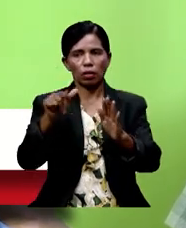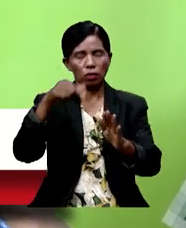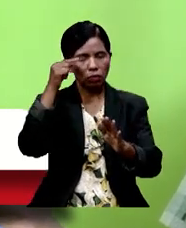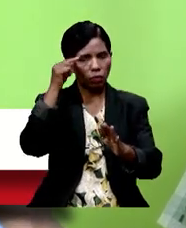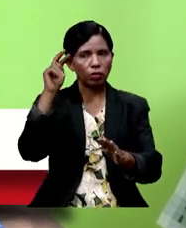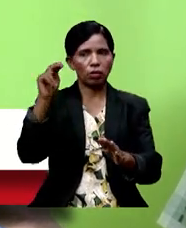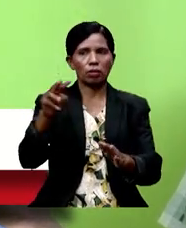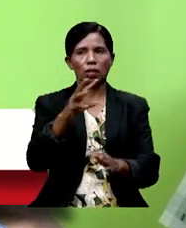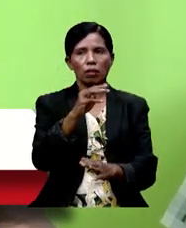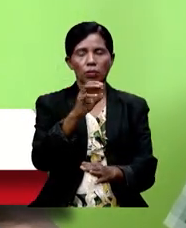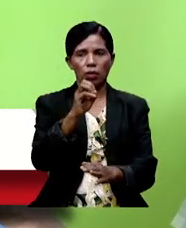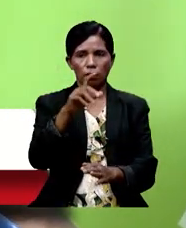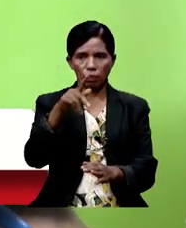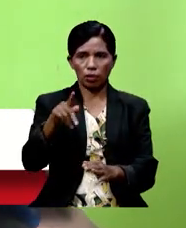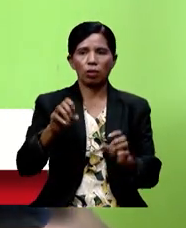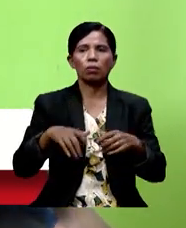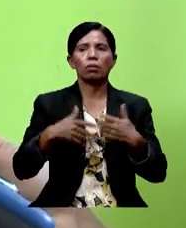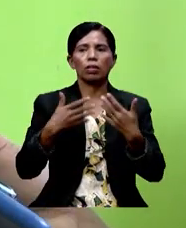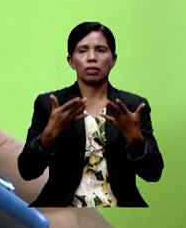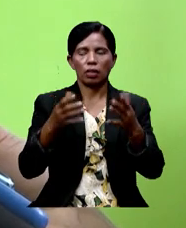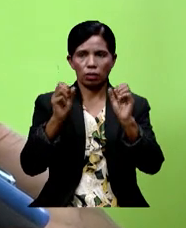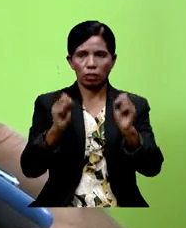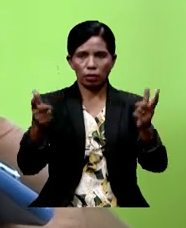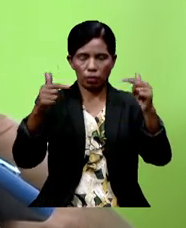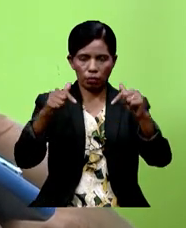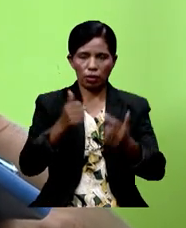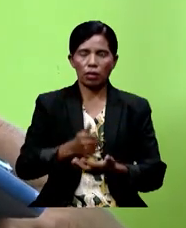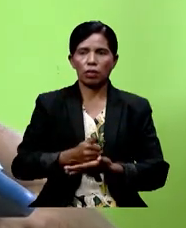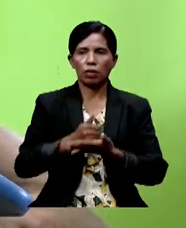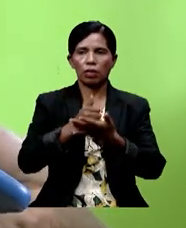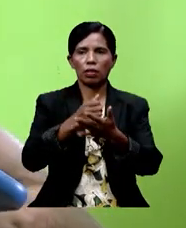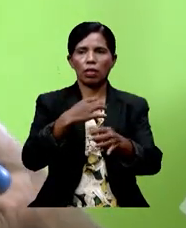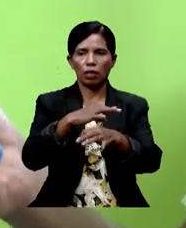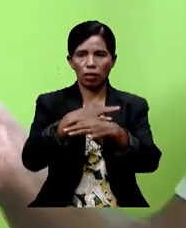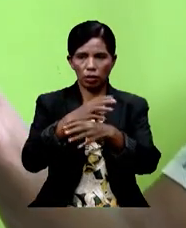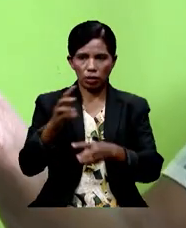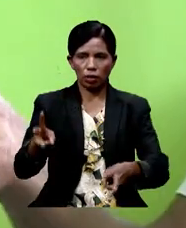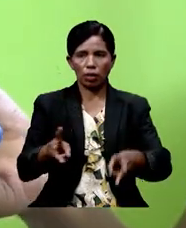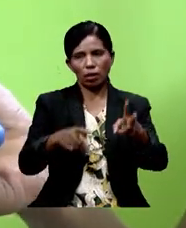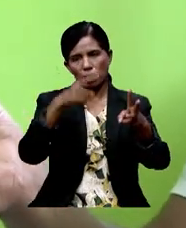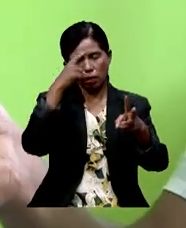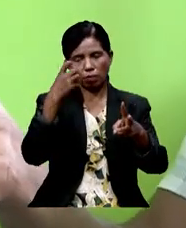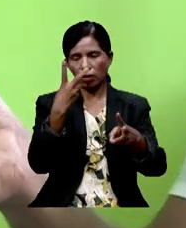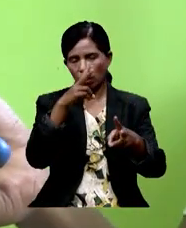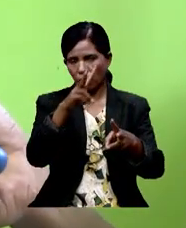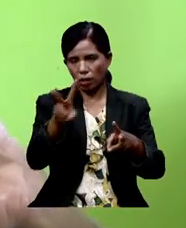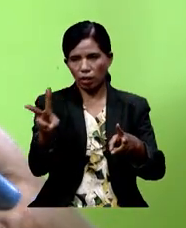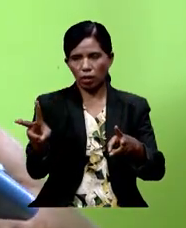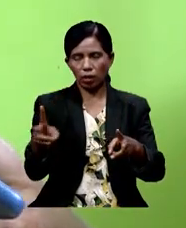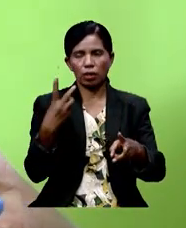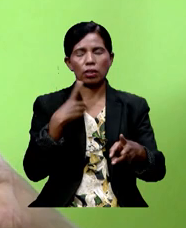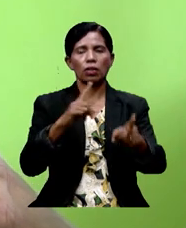nia obras públicas o insa atubele mai ajuda hadia tia dalane tambi ta bosira rekata ita